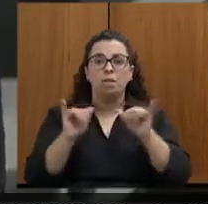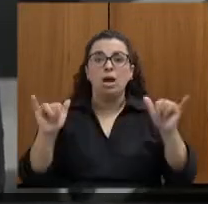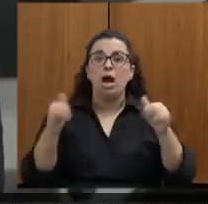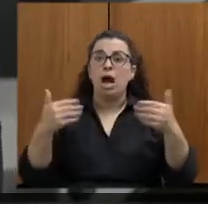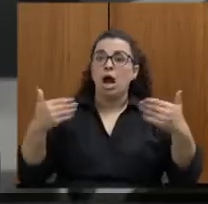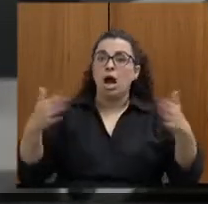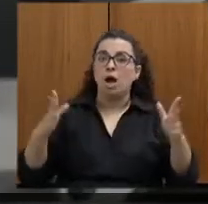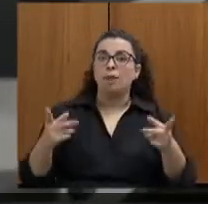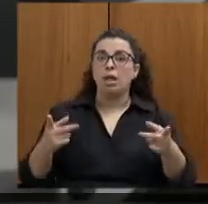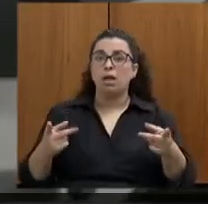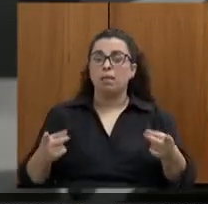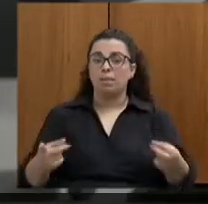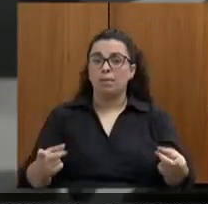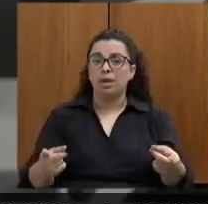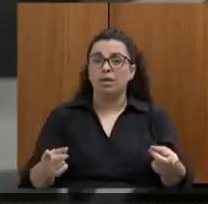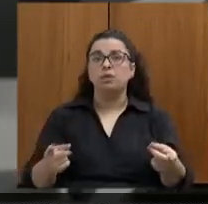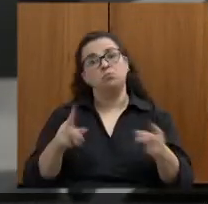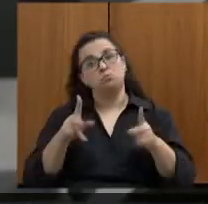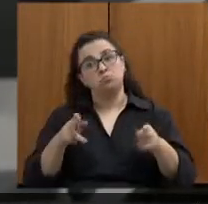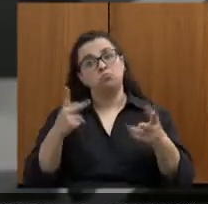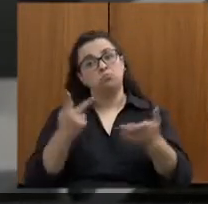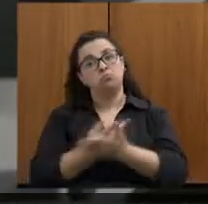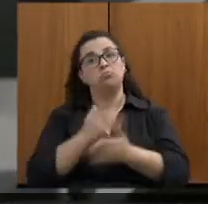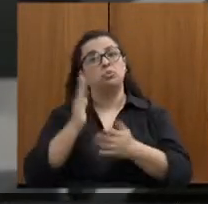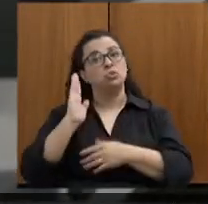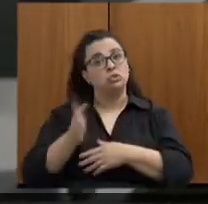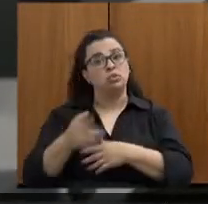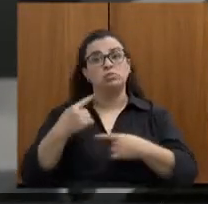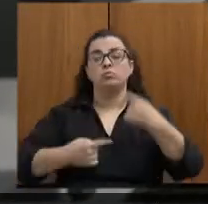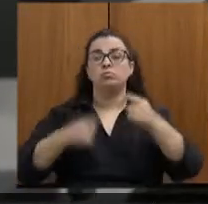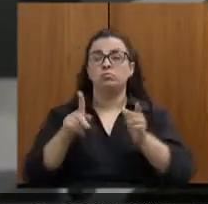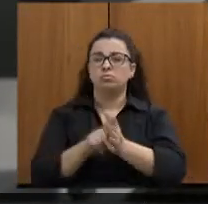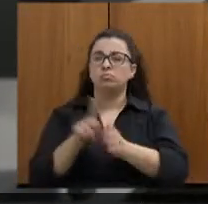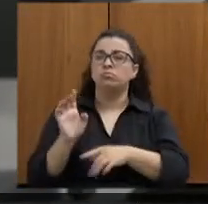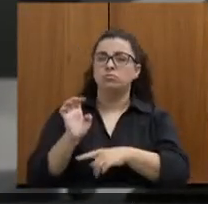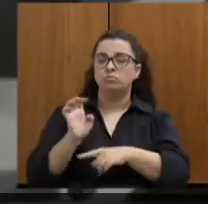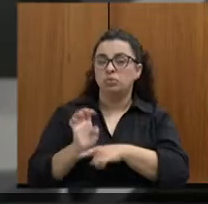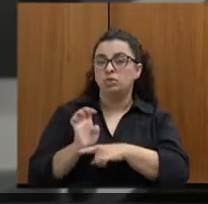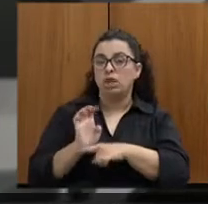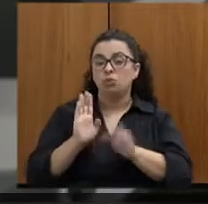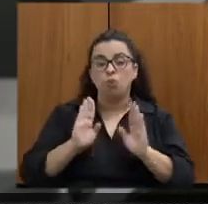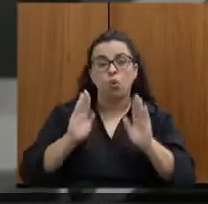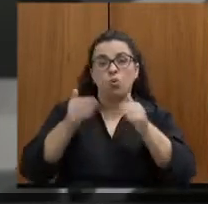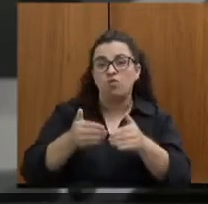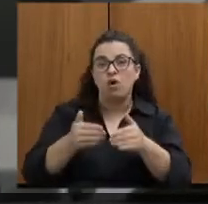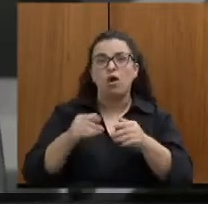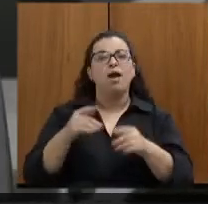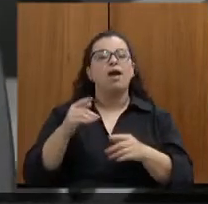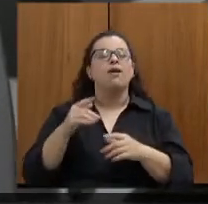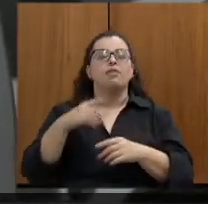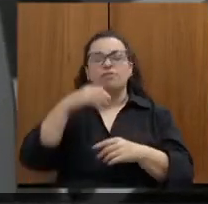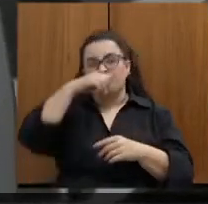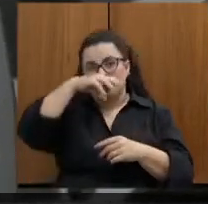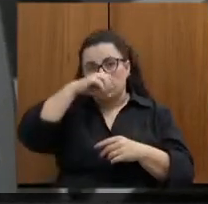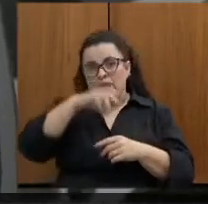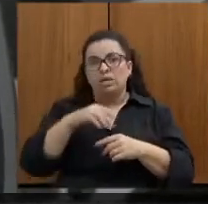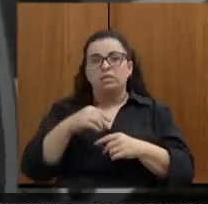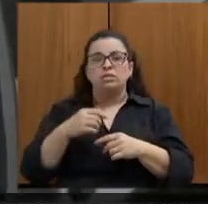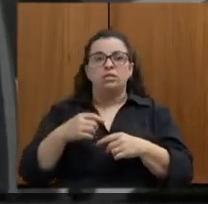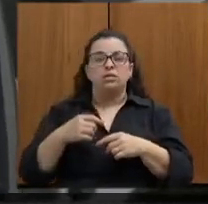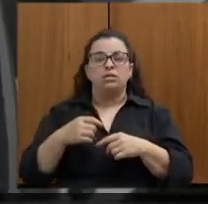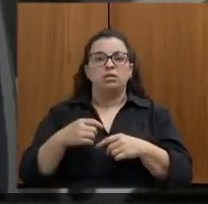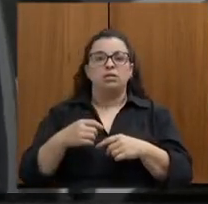já existiu aqui nas políticas do Estado, acerca da violência sexual contra meninas,